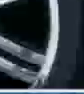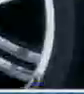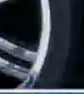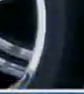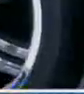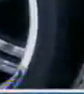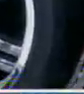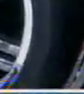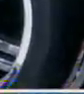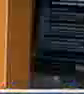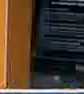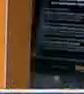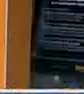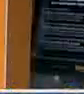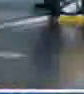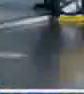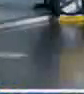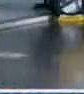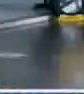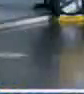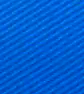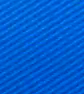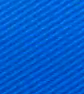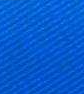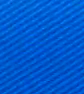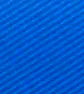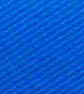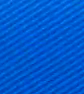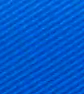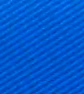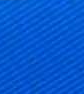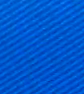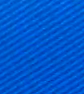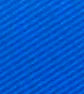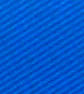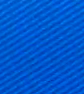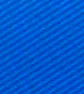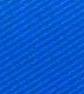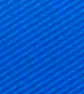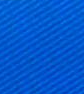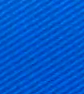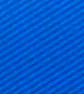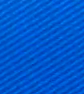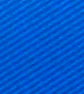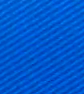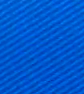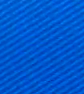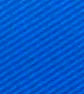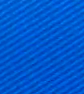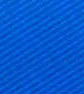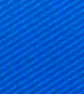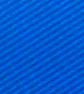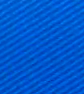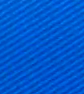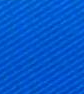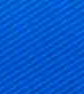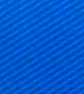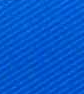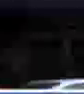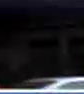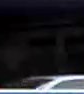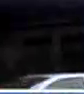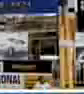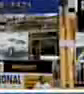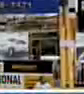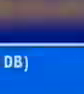modelos de pneus da região. Aproveite a super promoção. Pneu Pirelli Scorpio, aro 16 à vista, R$550. No débito ou no